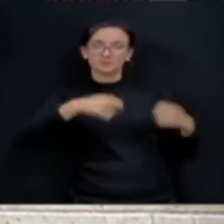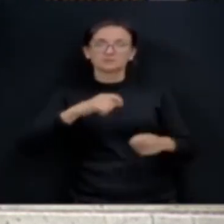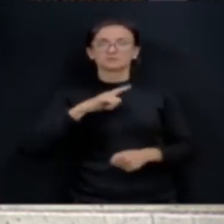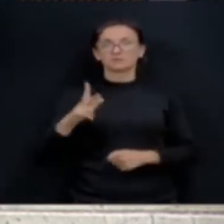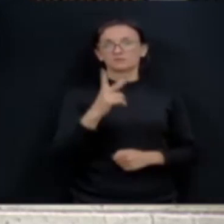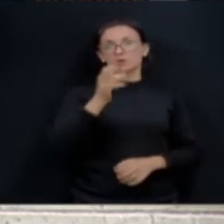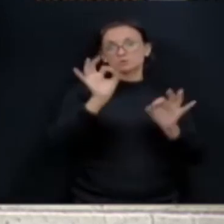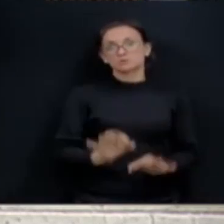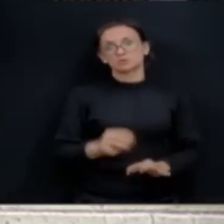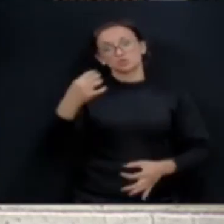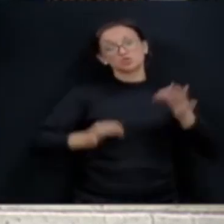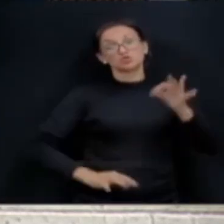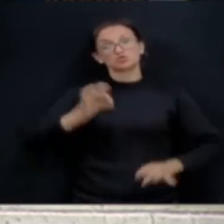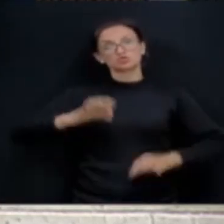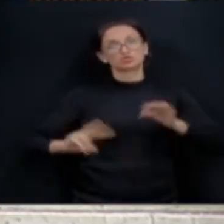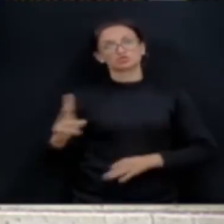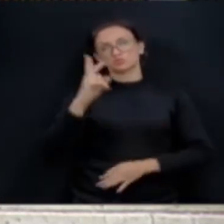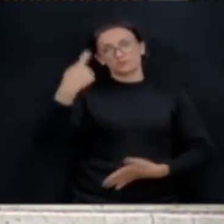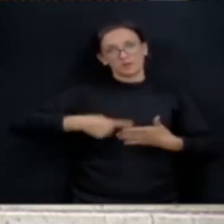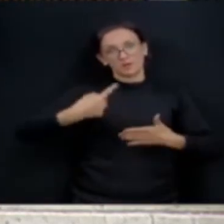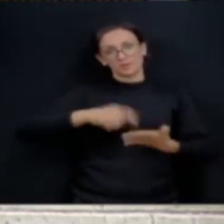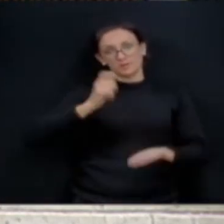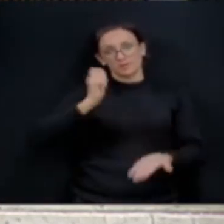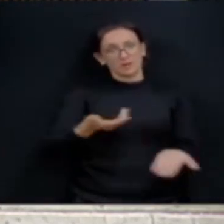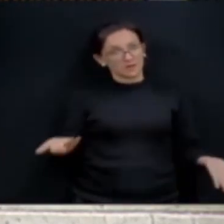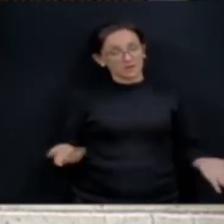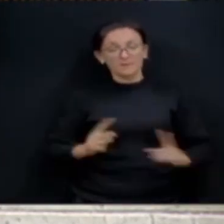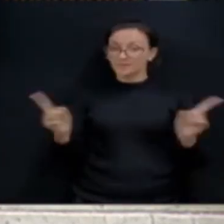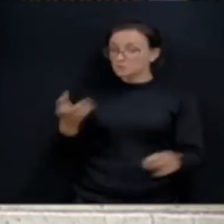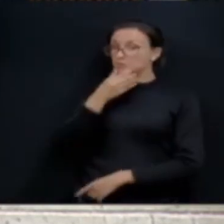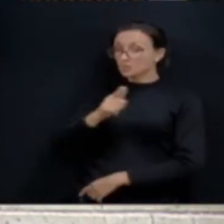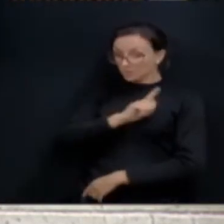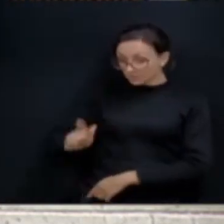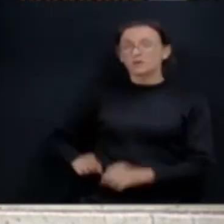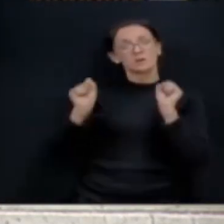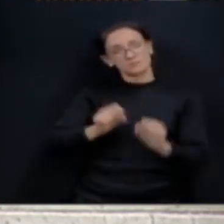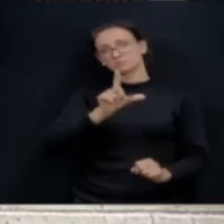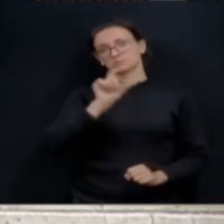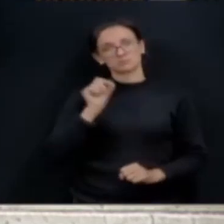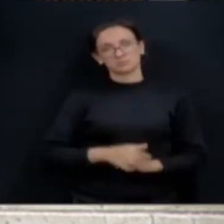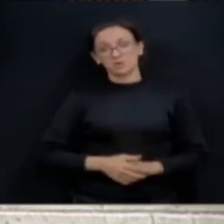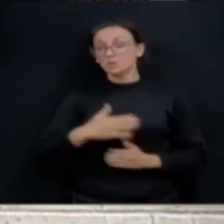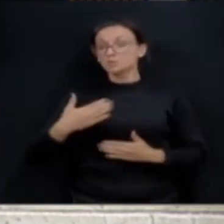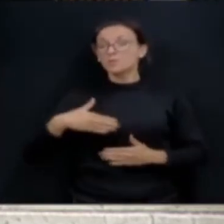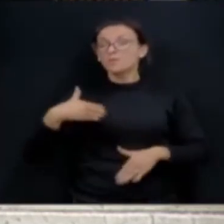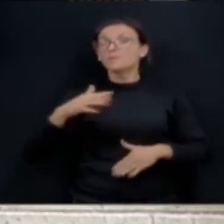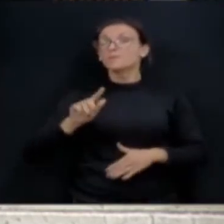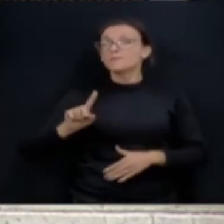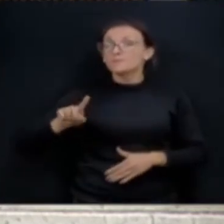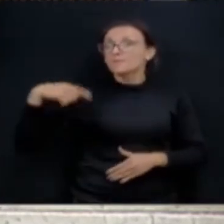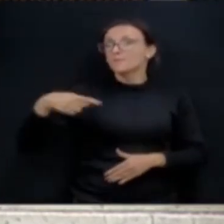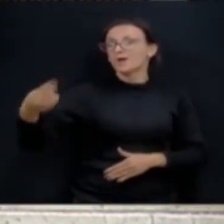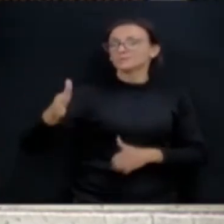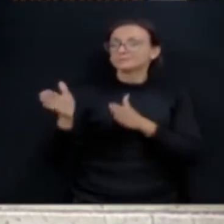estamos reféns, mas o governador pode decidir. Falei que os próximos passos do pedágio se encontram no